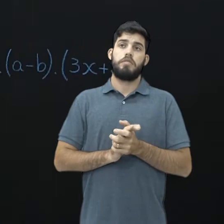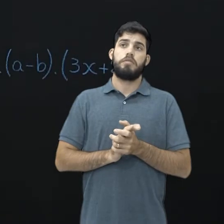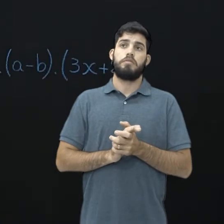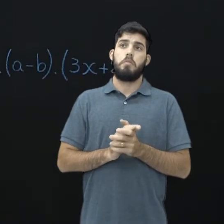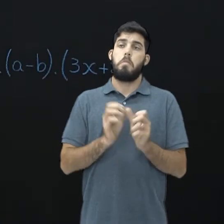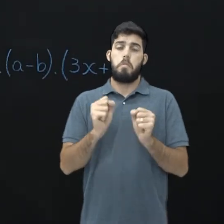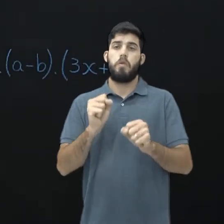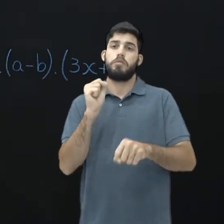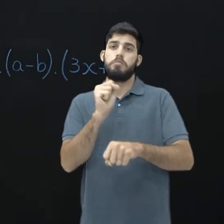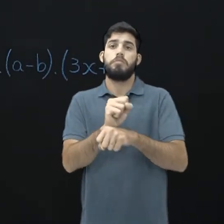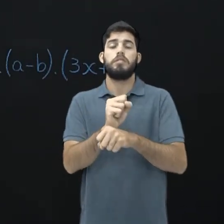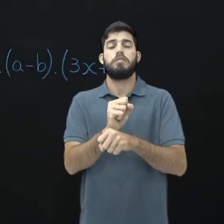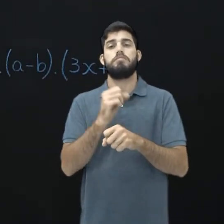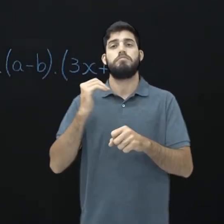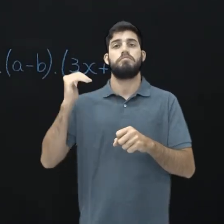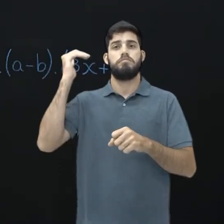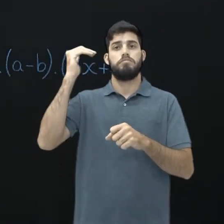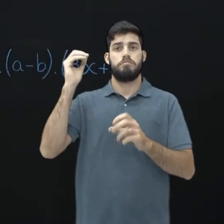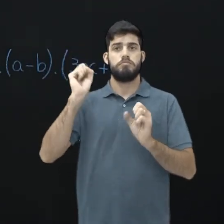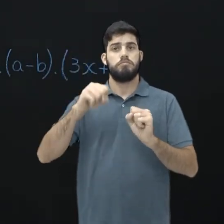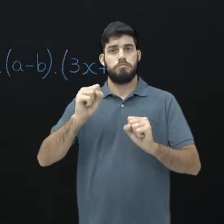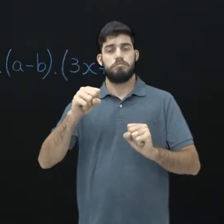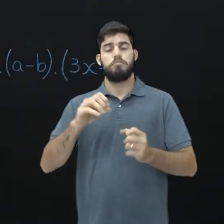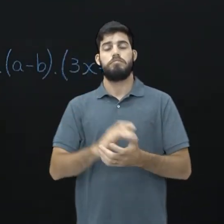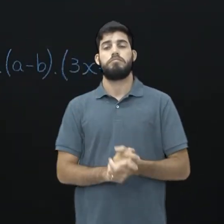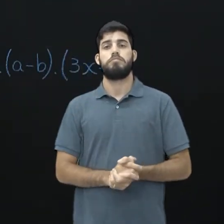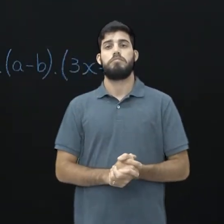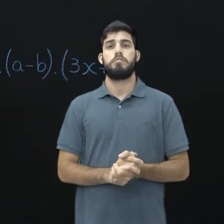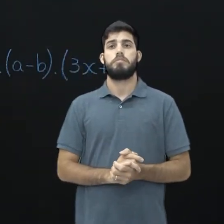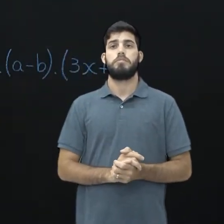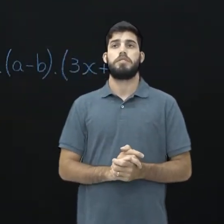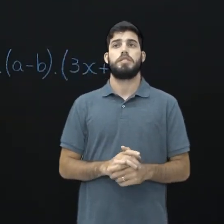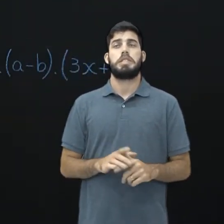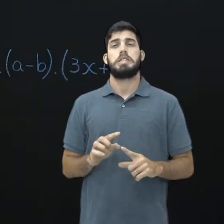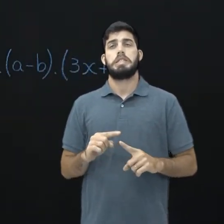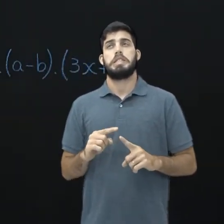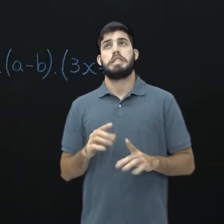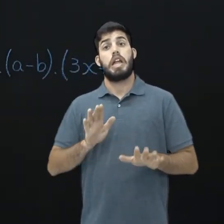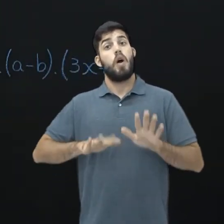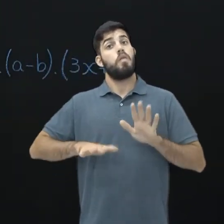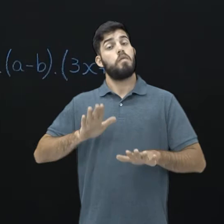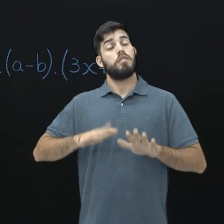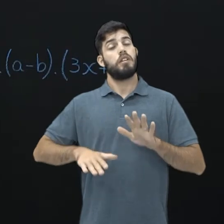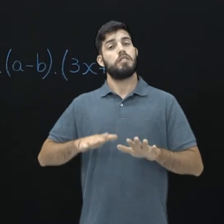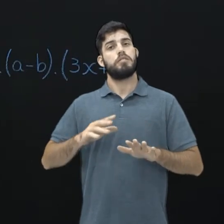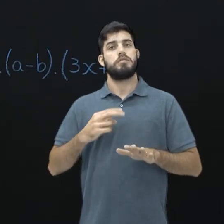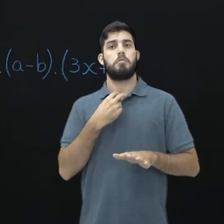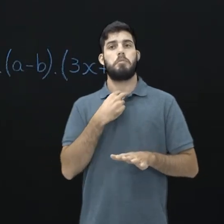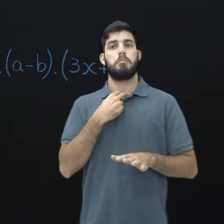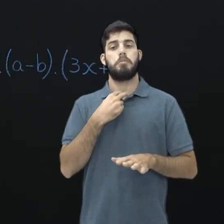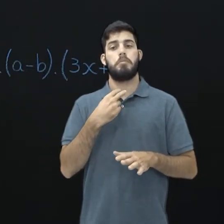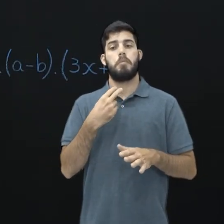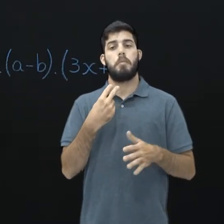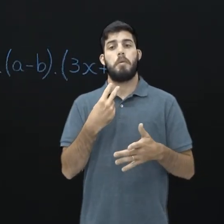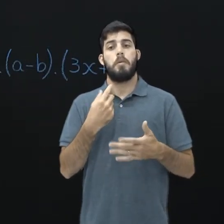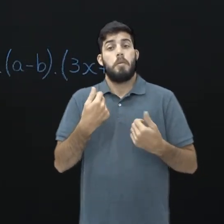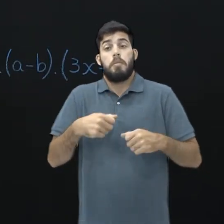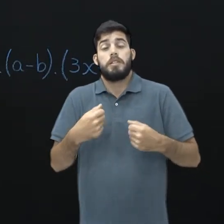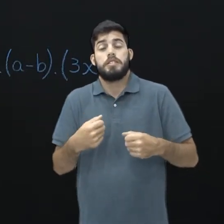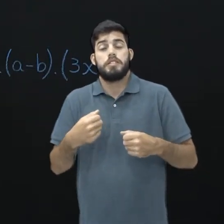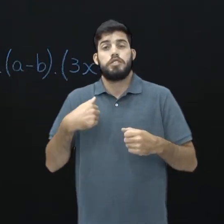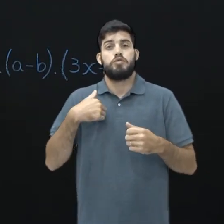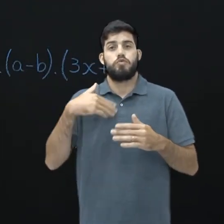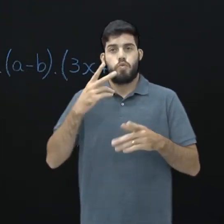você pode até parar aqui nessa fatoração, sem haver necessidade de fatorar novamente, belezinha? Mas, de